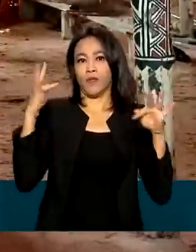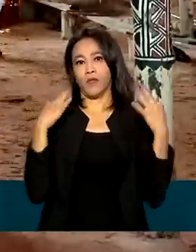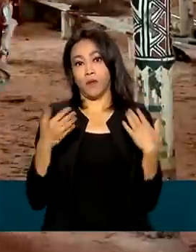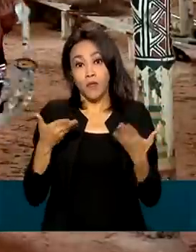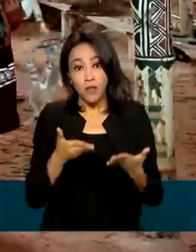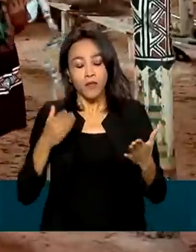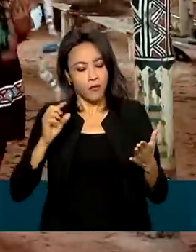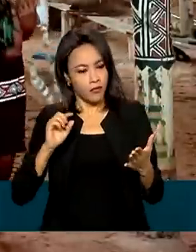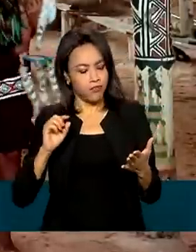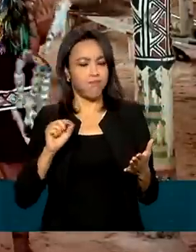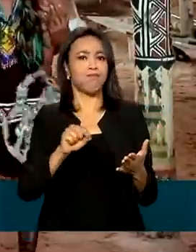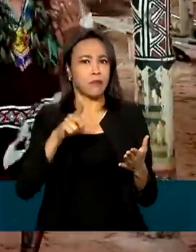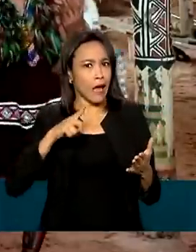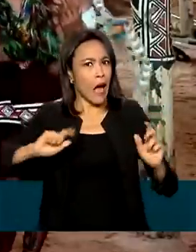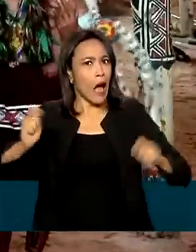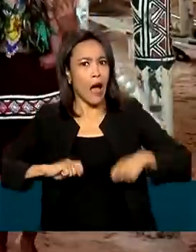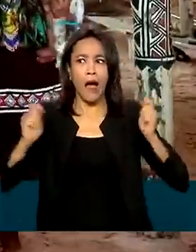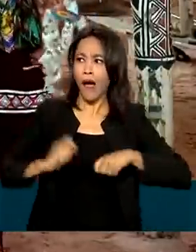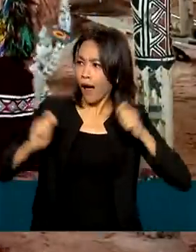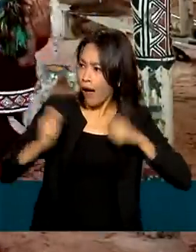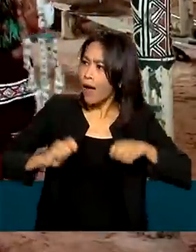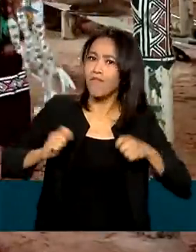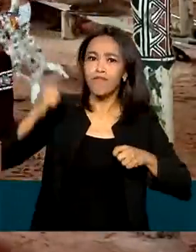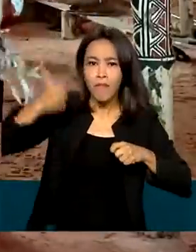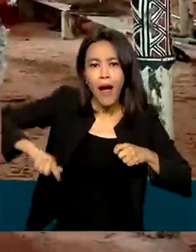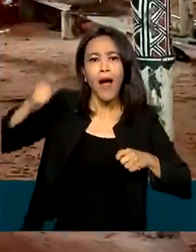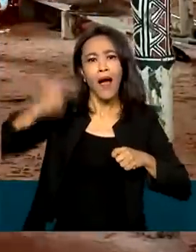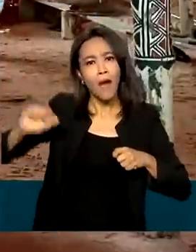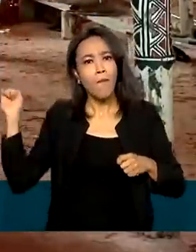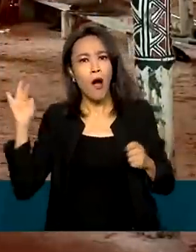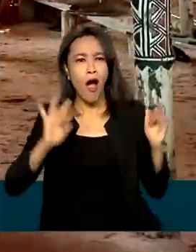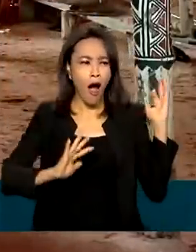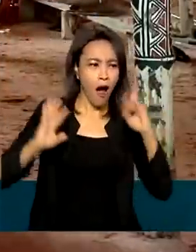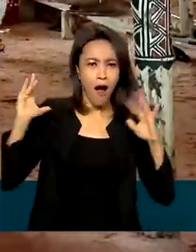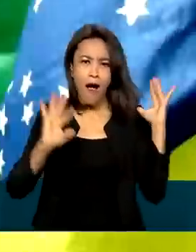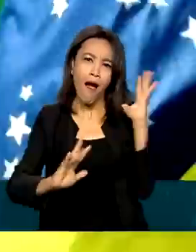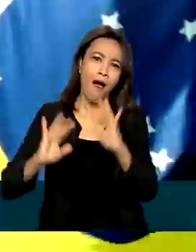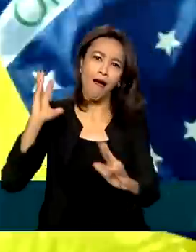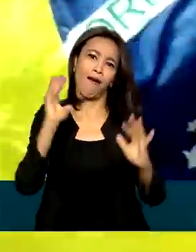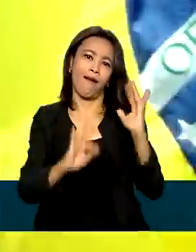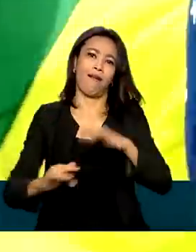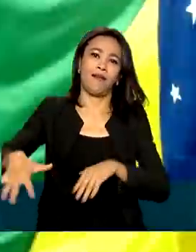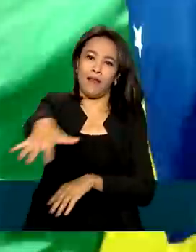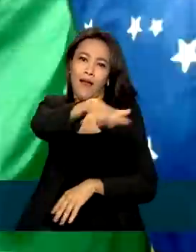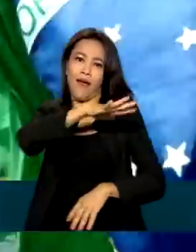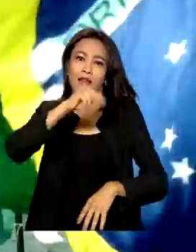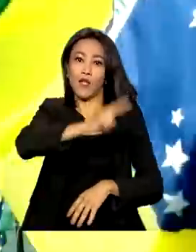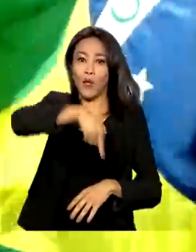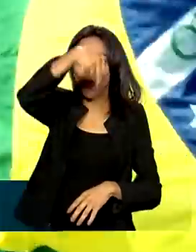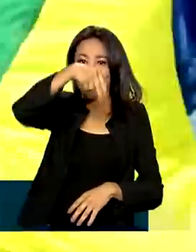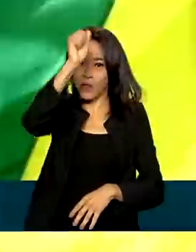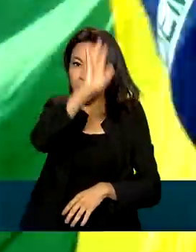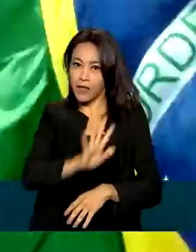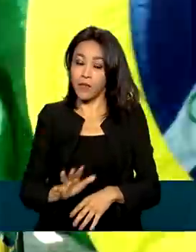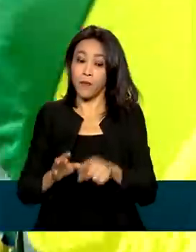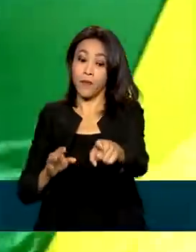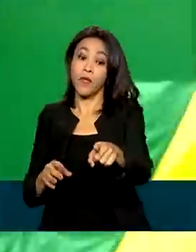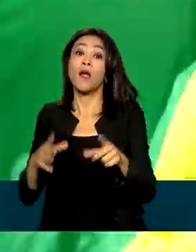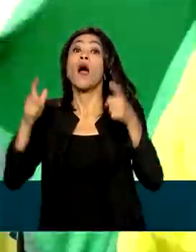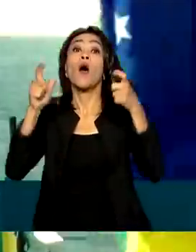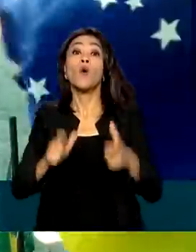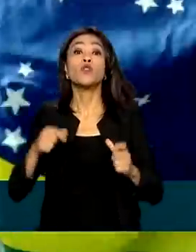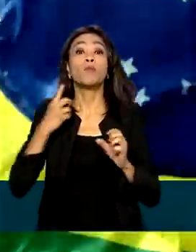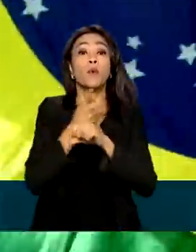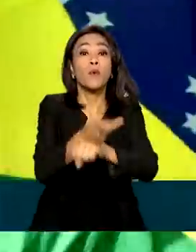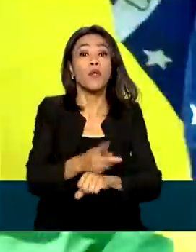isso indica que há potencial para atração de mais visitantes na Região Norte do Brasil os principais destinos procurados hoje no mundo são